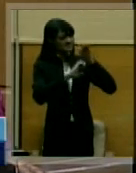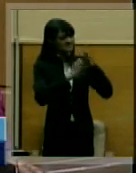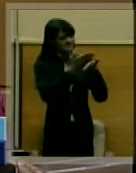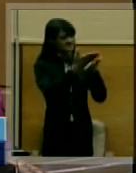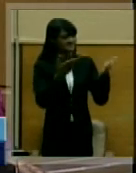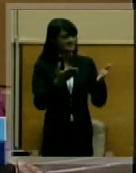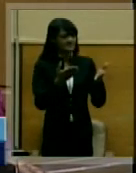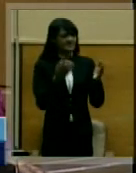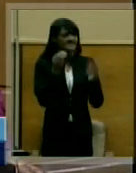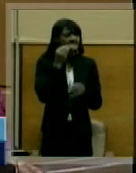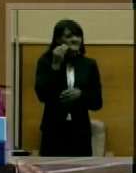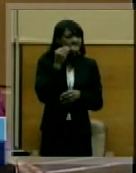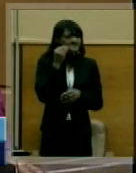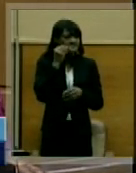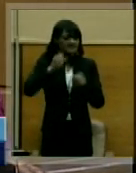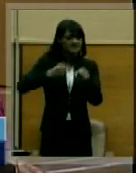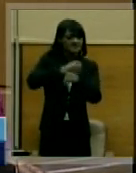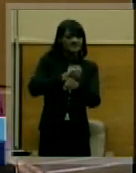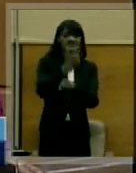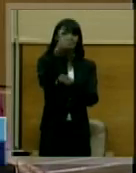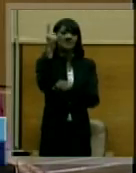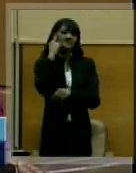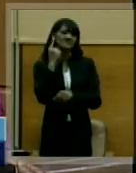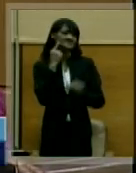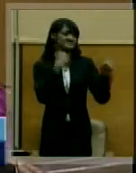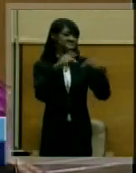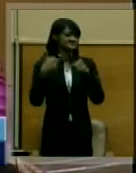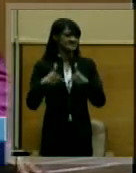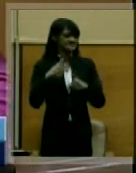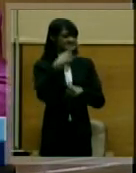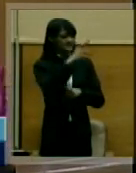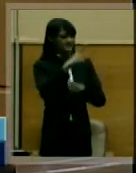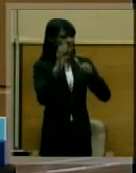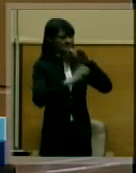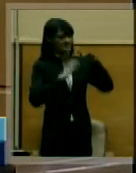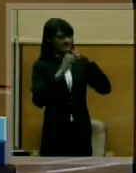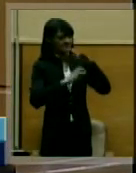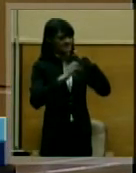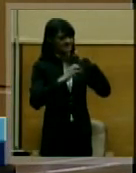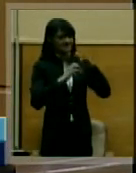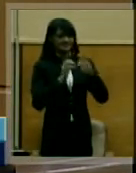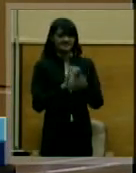dá oportunidade de emprego a outros surtos na sua gelateria.